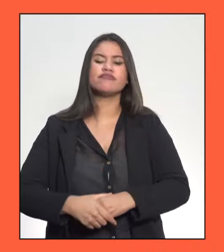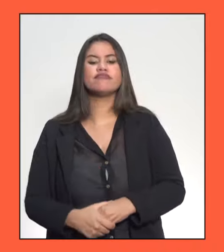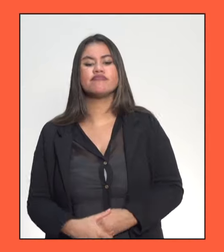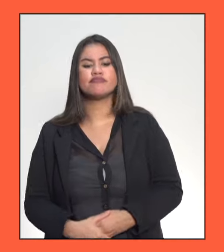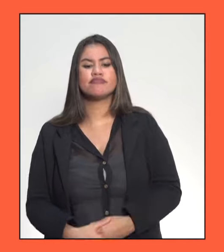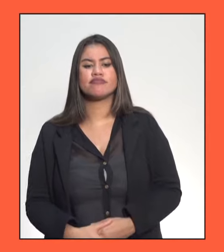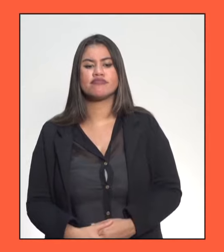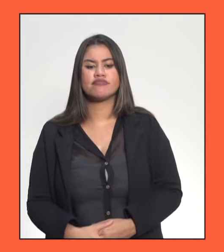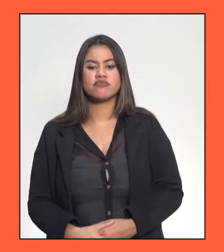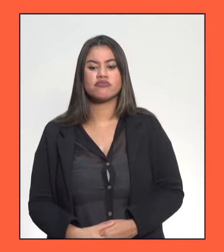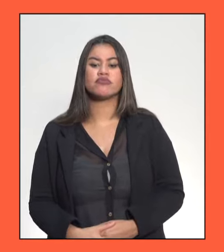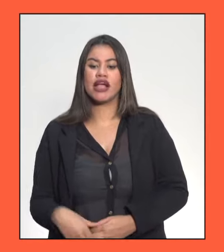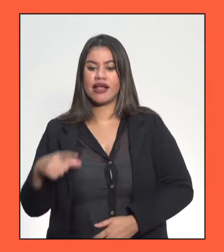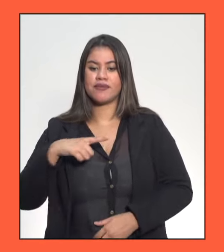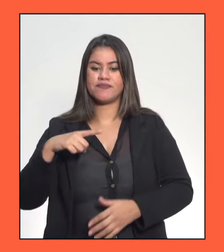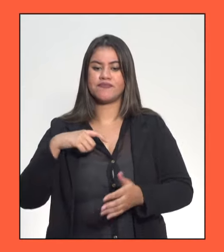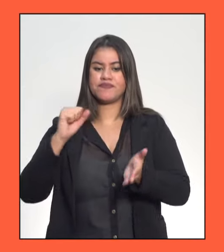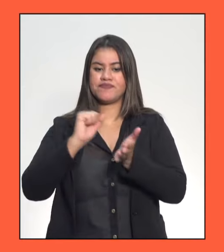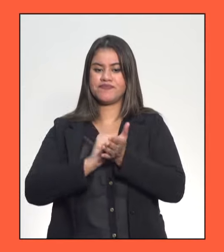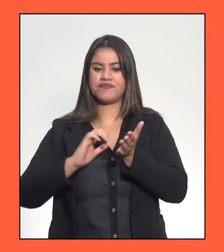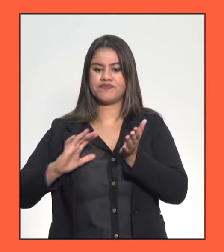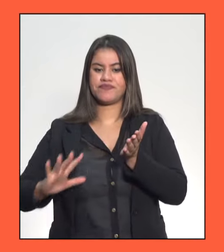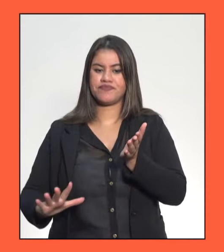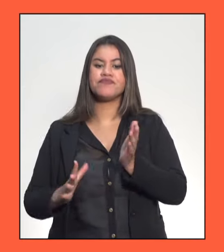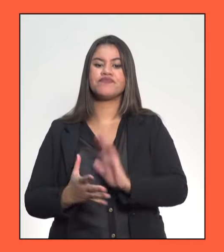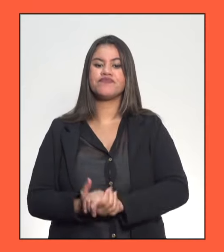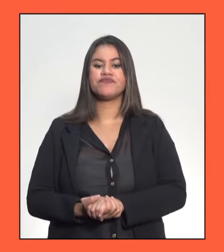Agora, tenho um exercício para vocês.